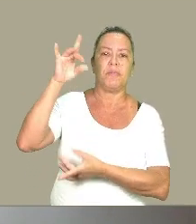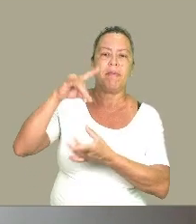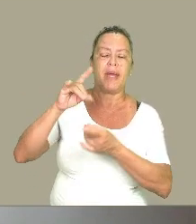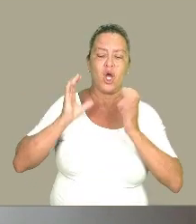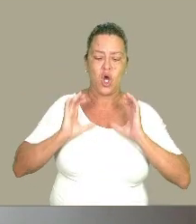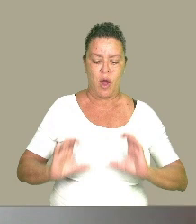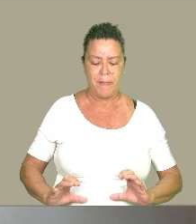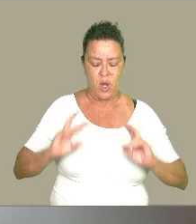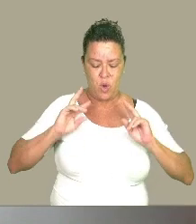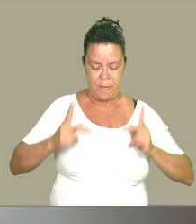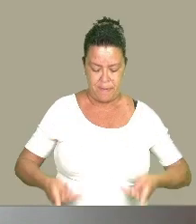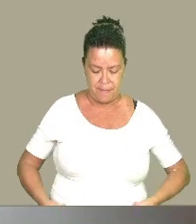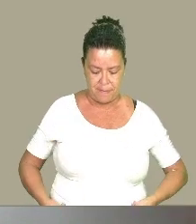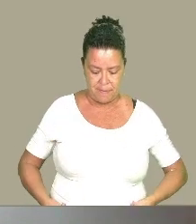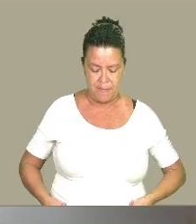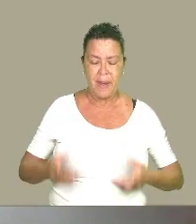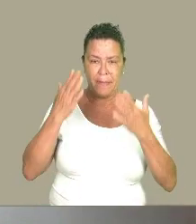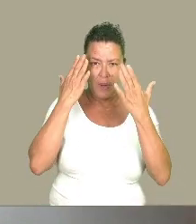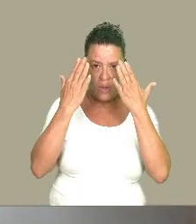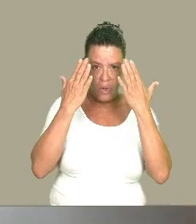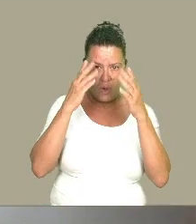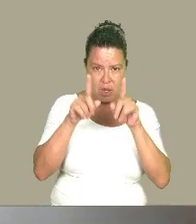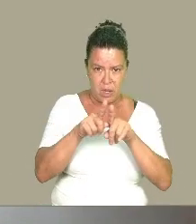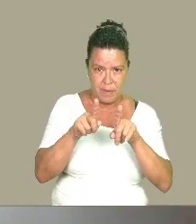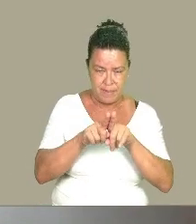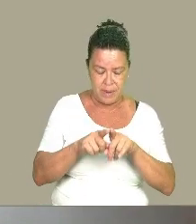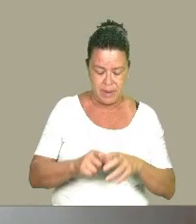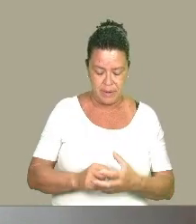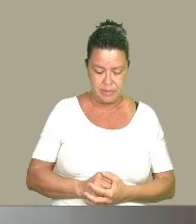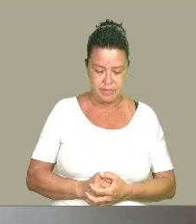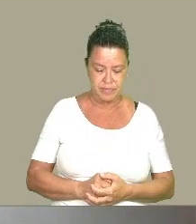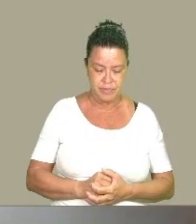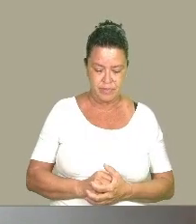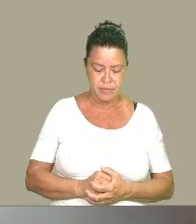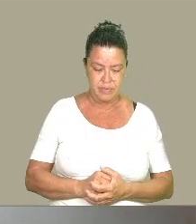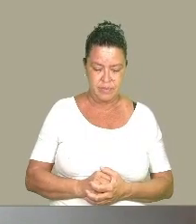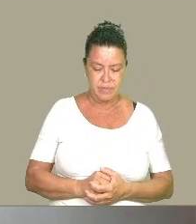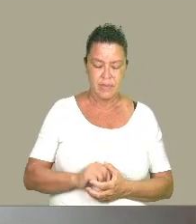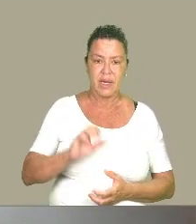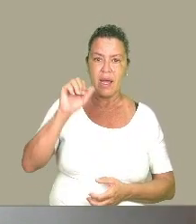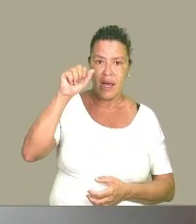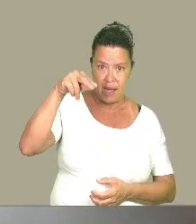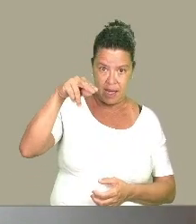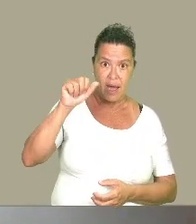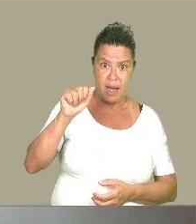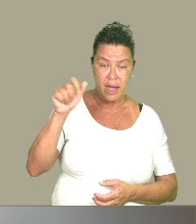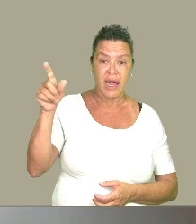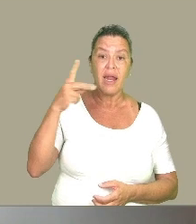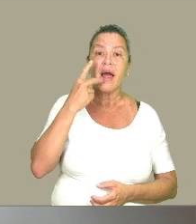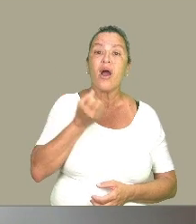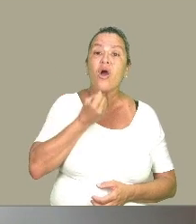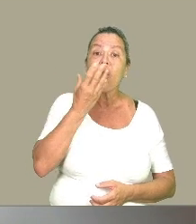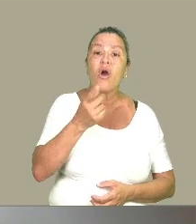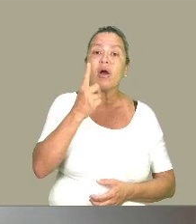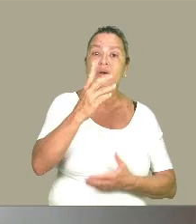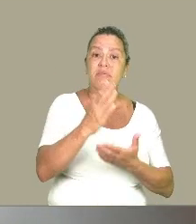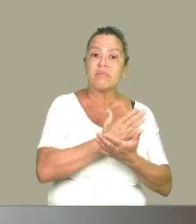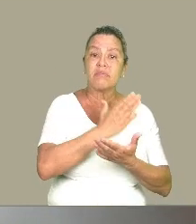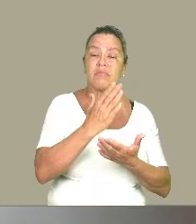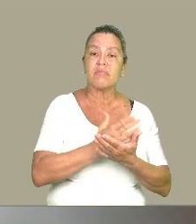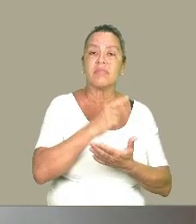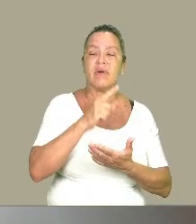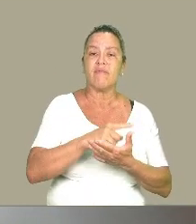comportamento humano, fala um pouco de psicologia, né? E a Ana Ariel, ela conta nesse vídeo sobre